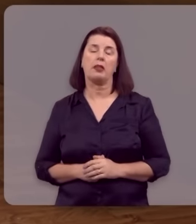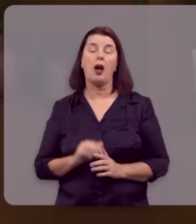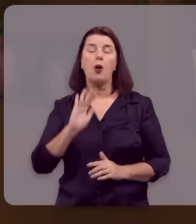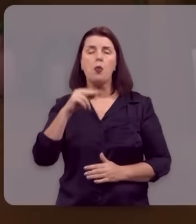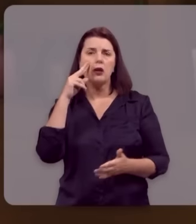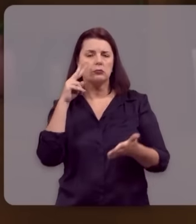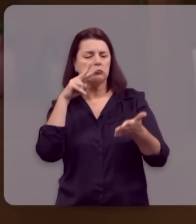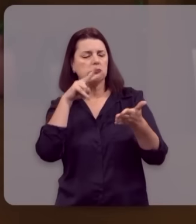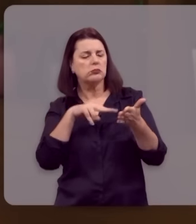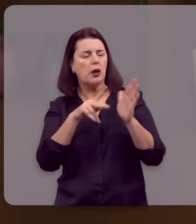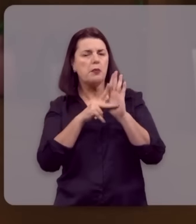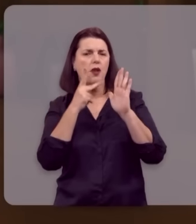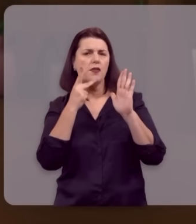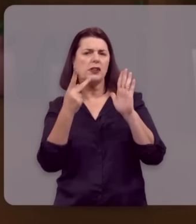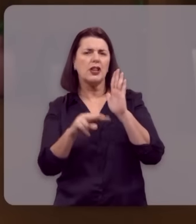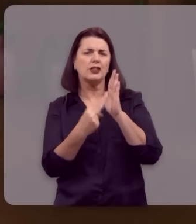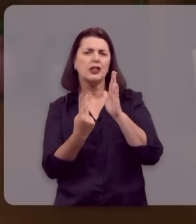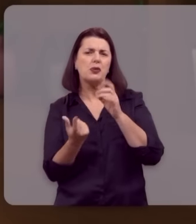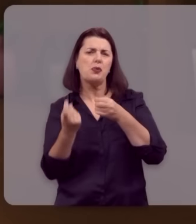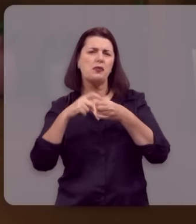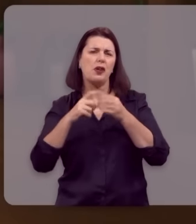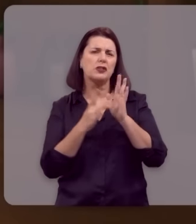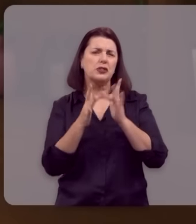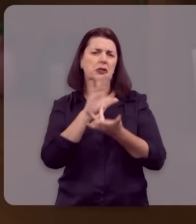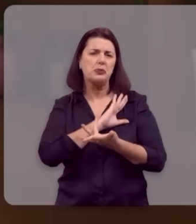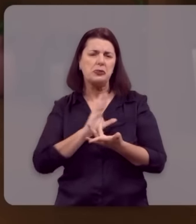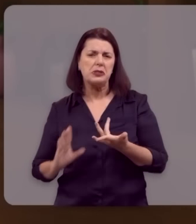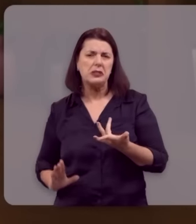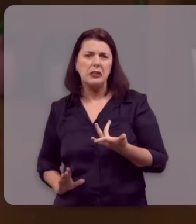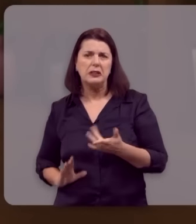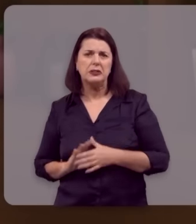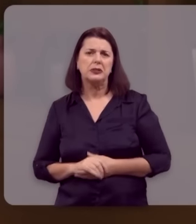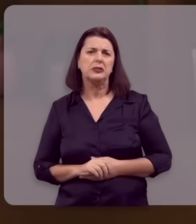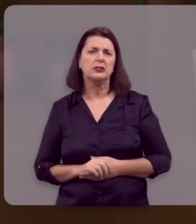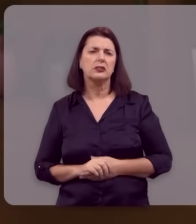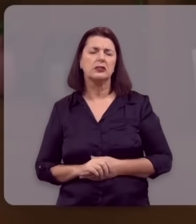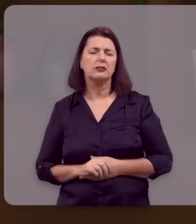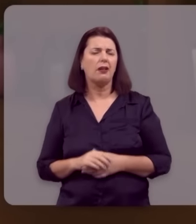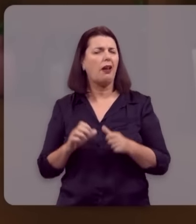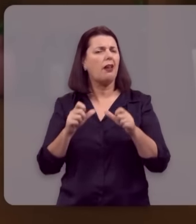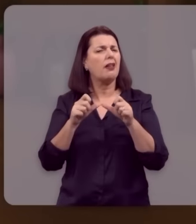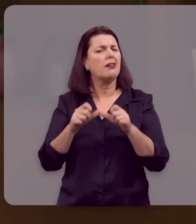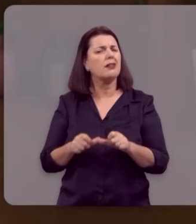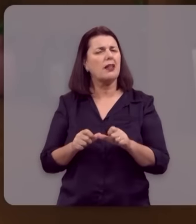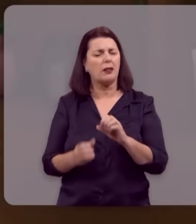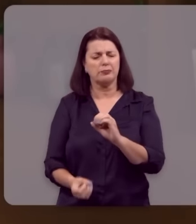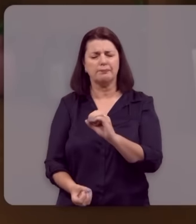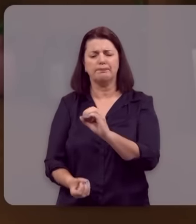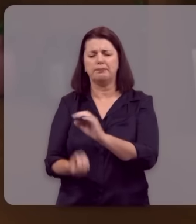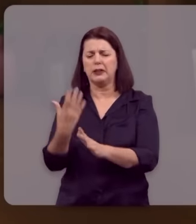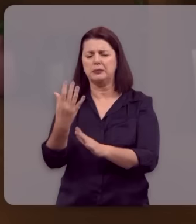Quando você olha para as profecias da segunda vinda de Cristo, elas estão se